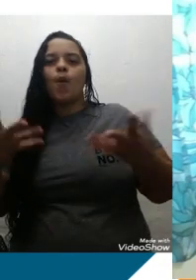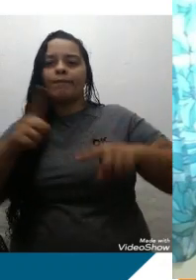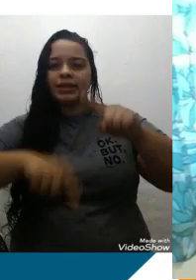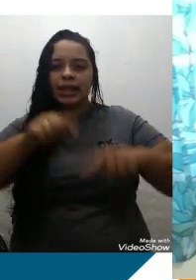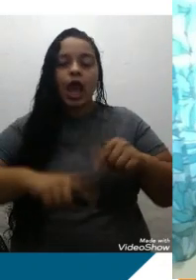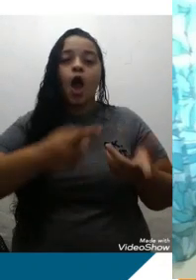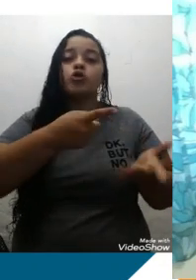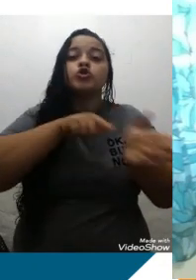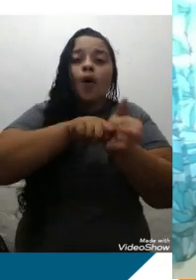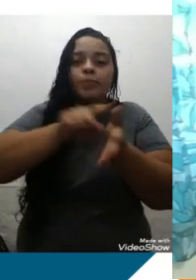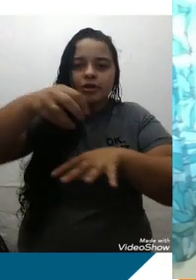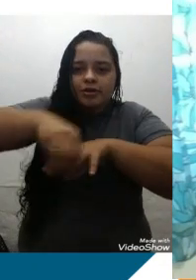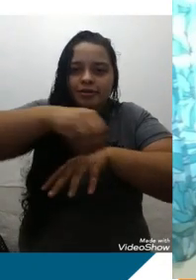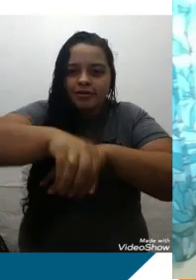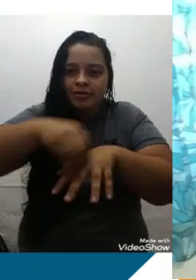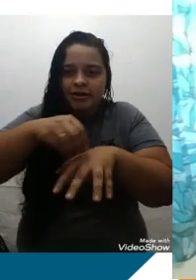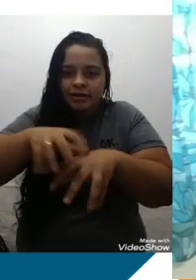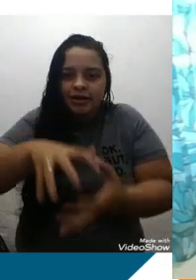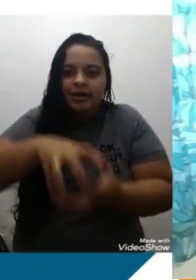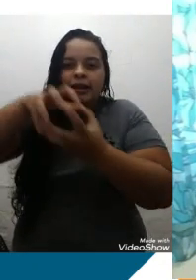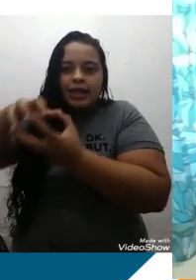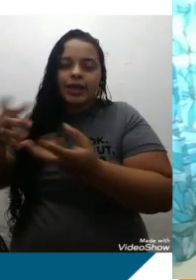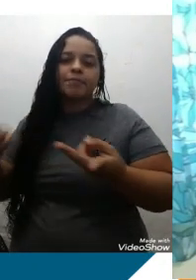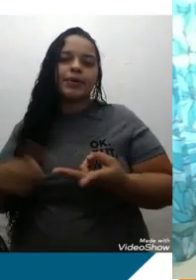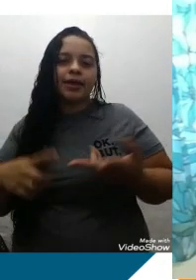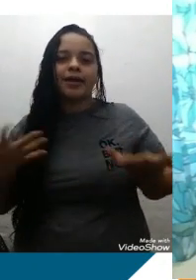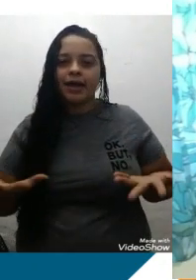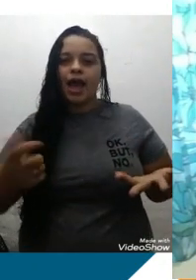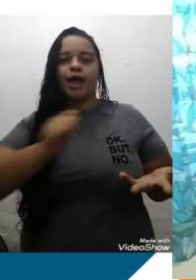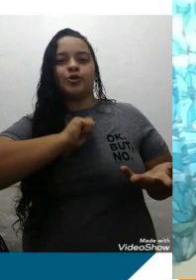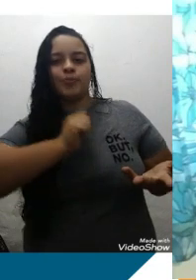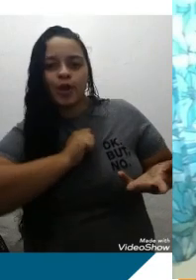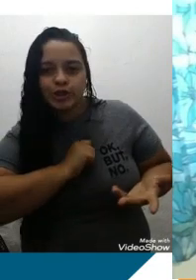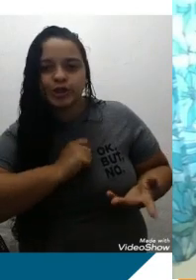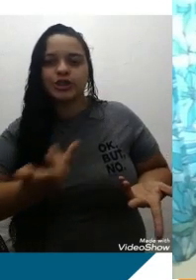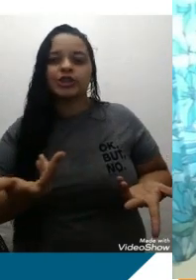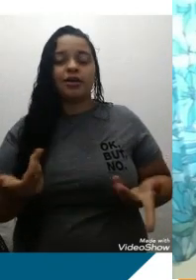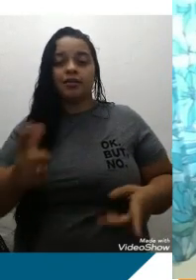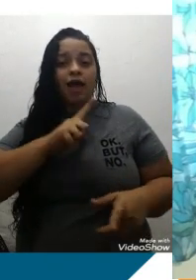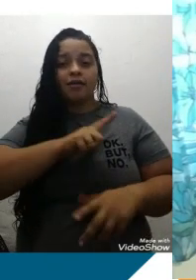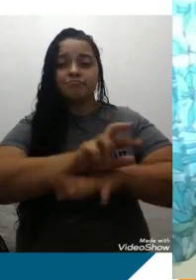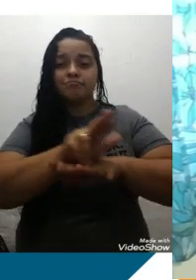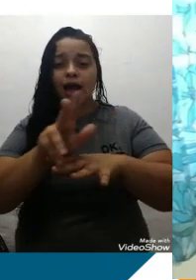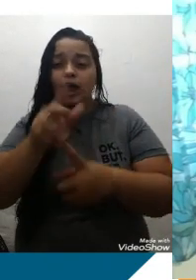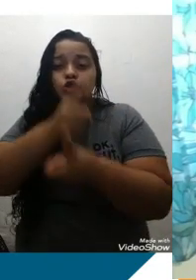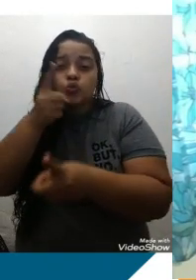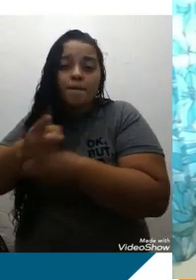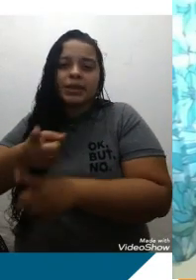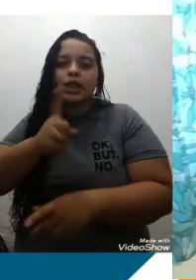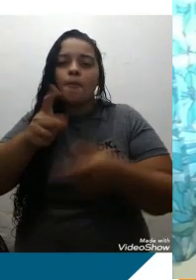com a arqueologia, com a antropologia. Há pouco tempo também eu li uma reportagem